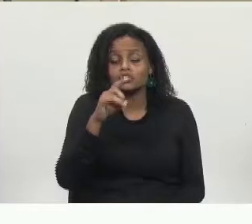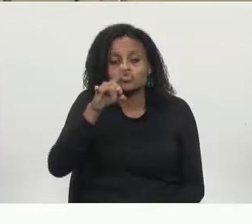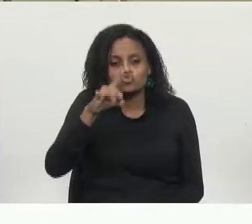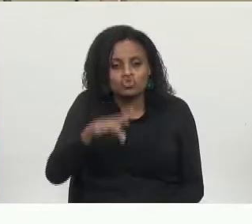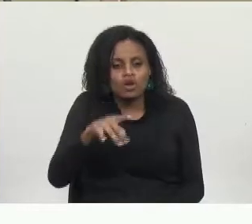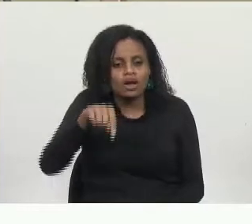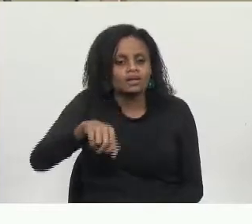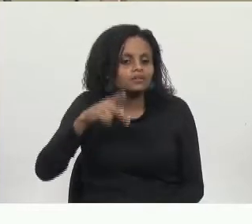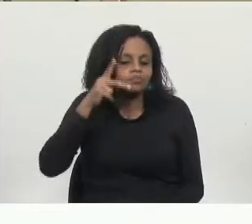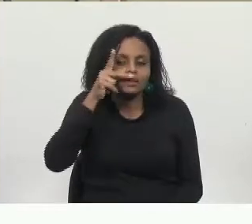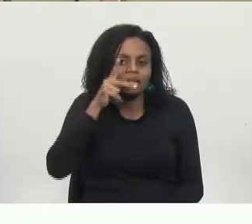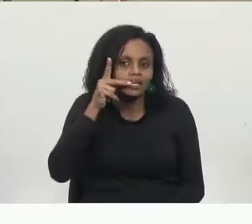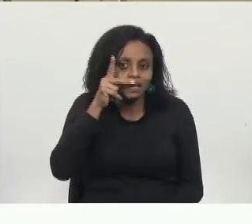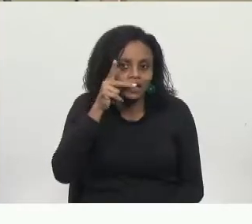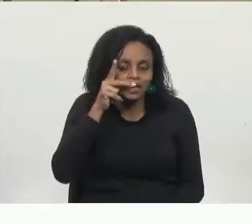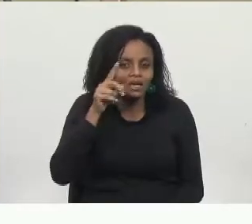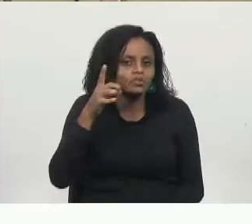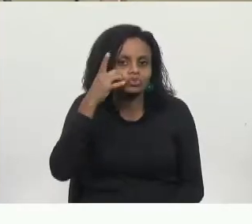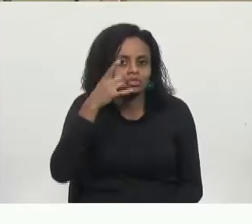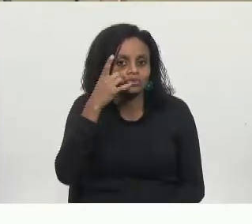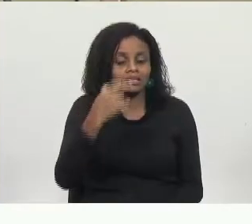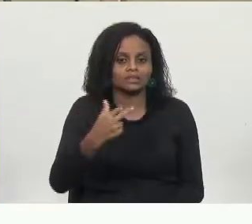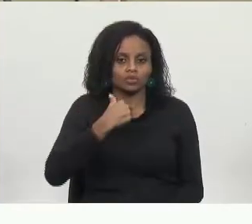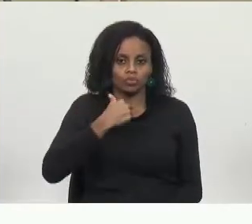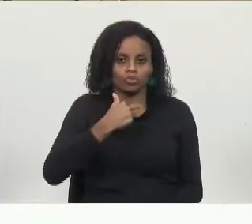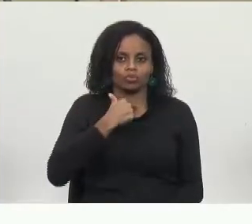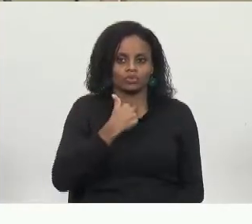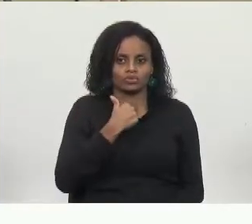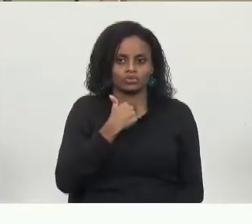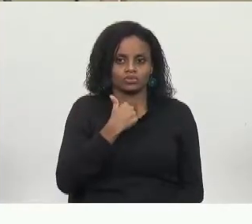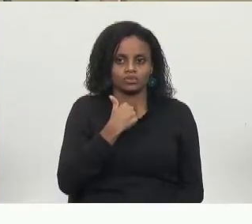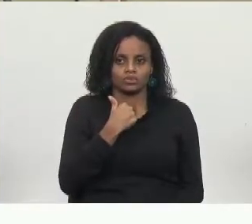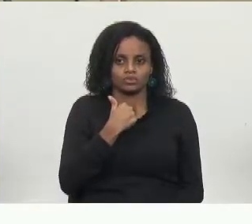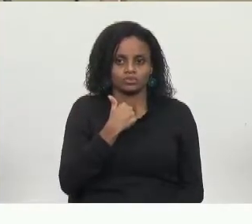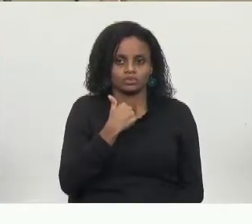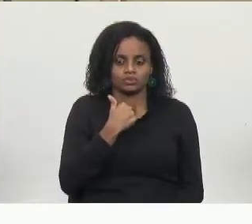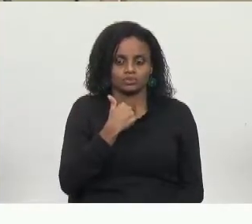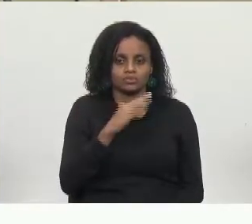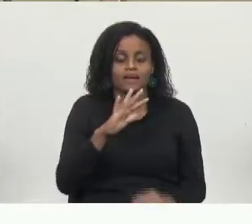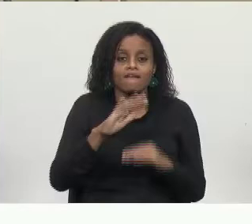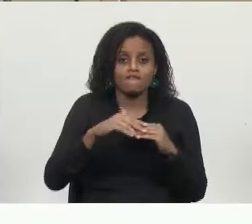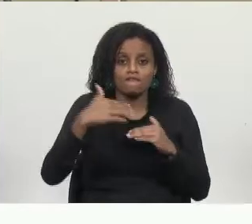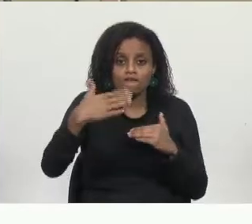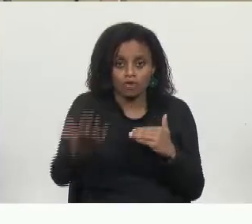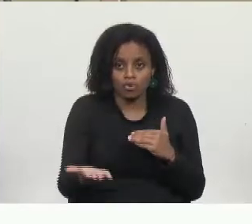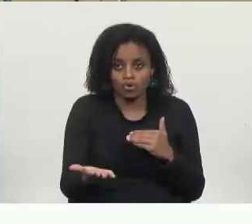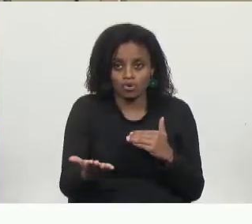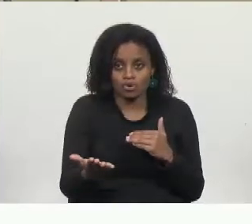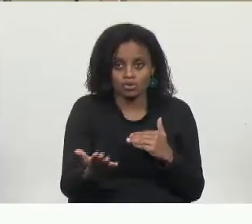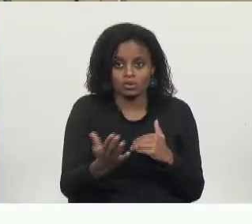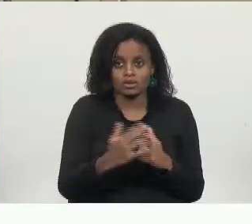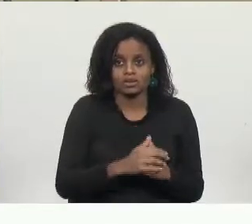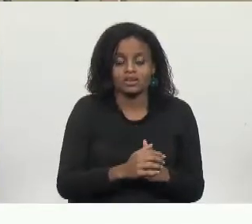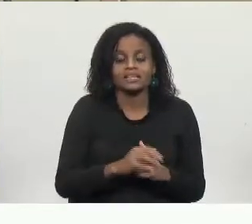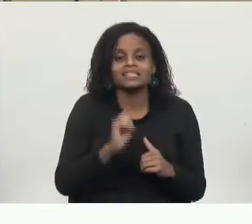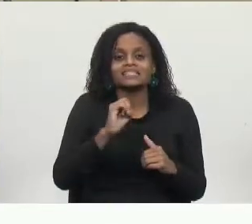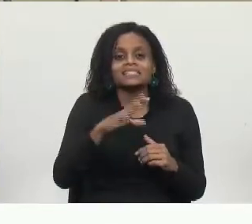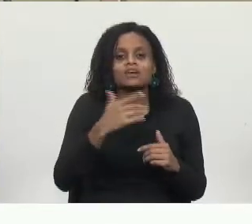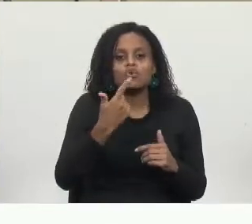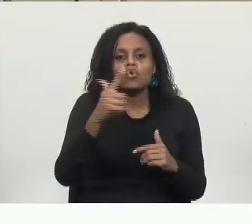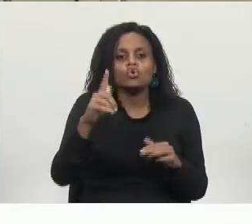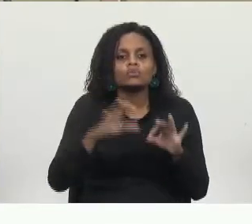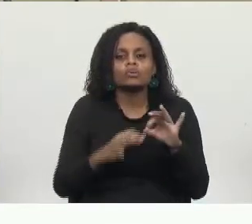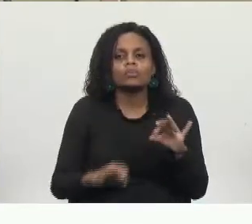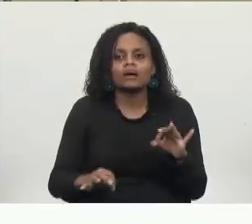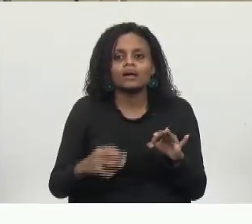os deputados não podem ficar armados. Daí em diante, ele não se sustenta. Por quê? Porque ele